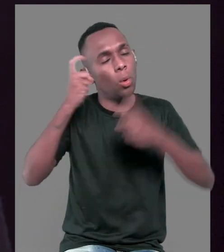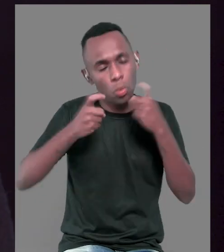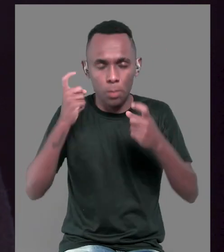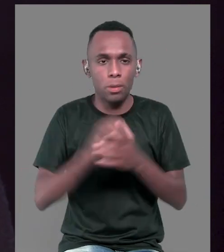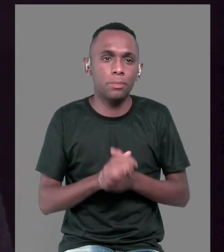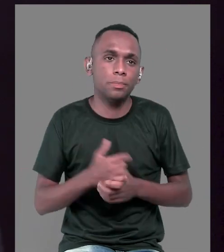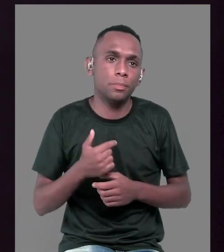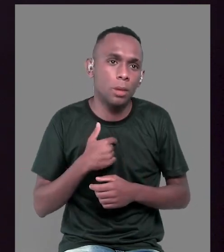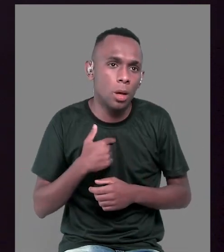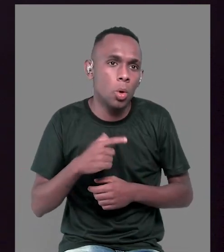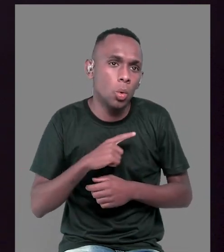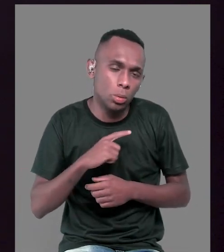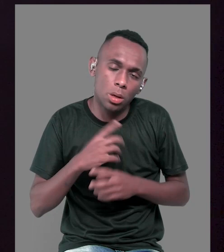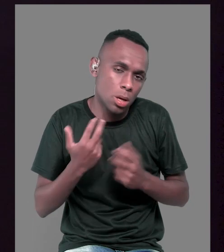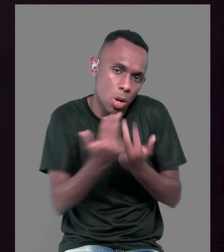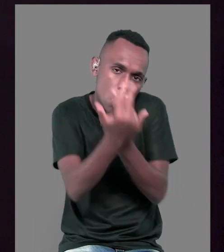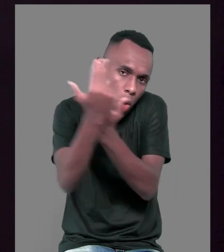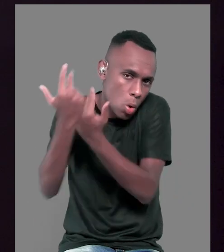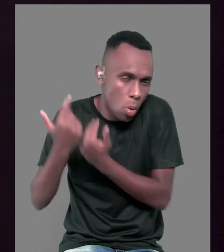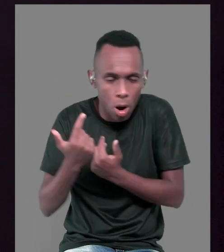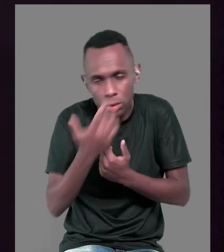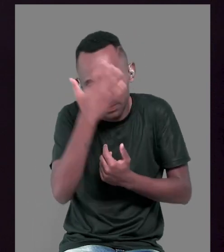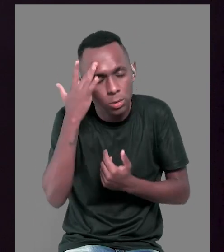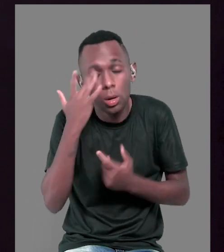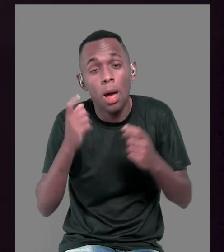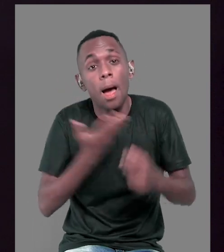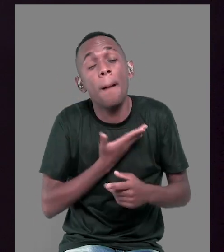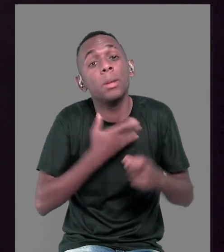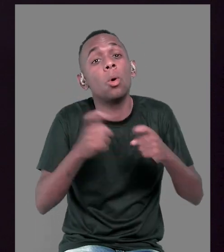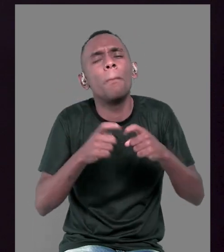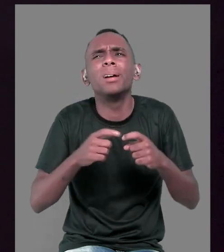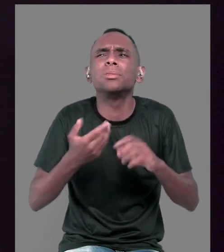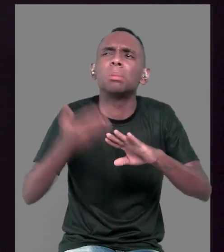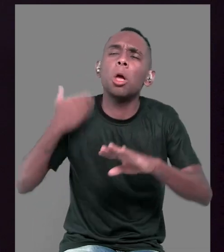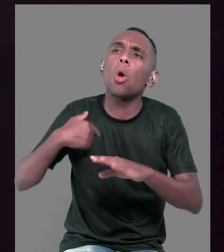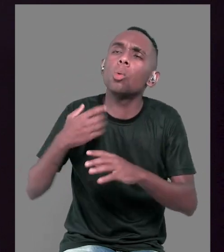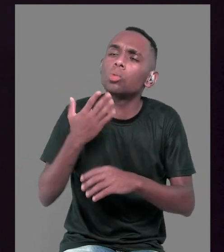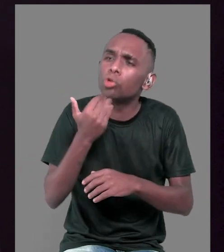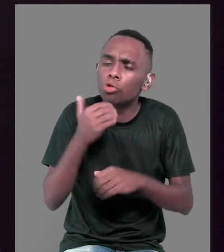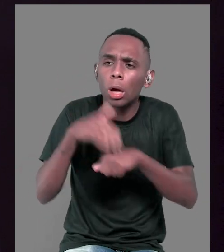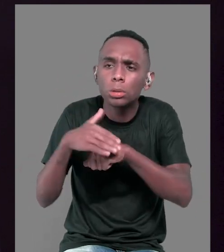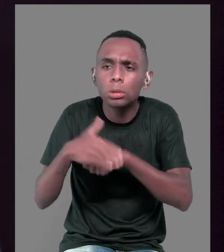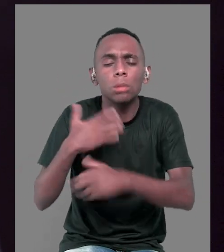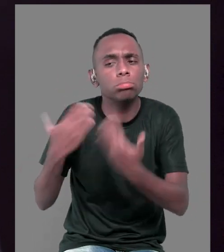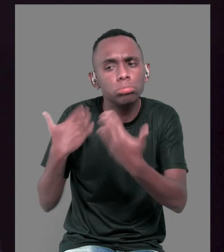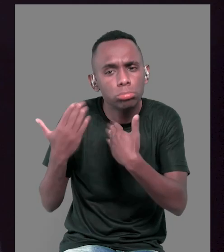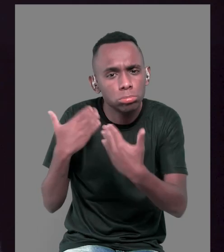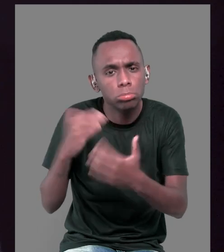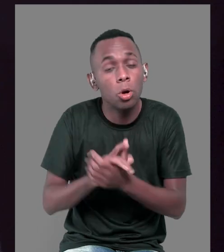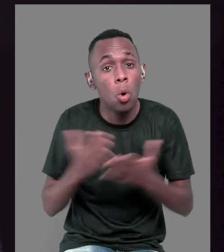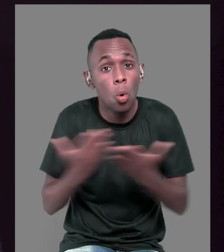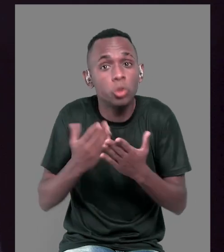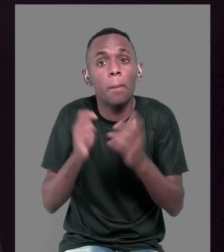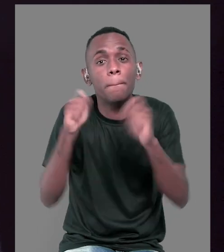mundo tem, amigos médicos. E uma vez eu estava jantando com um deles e falei, hoje, Eugênio, é super possível saber quando você vai